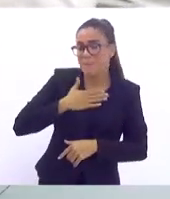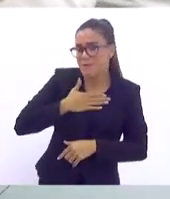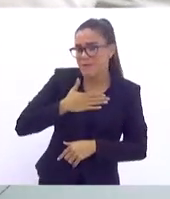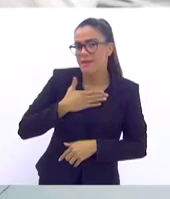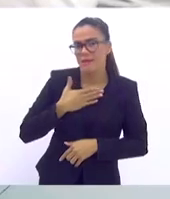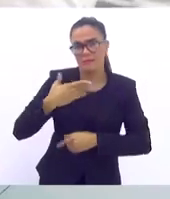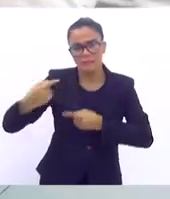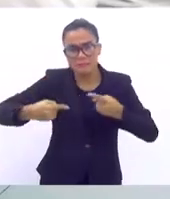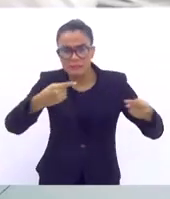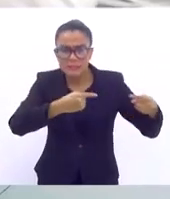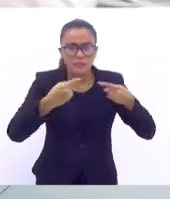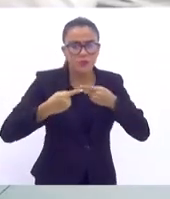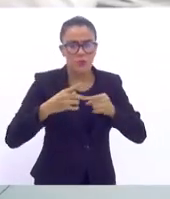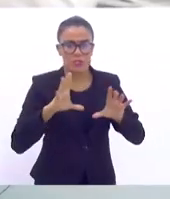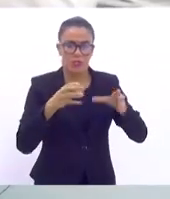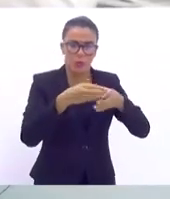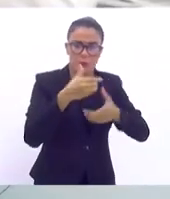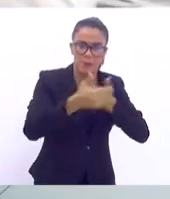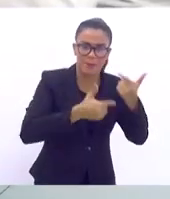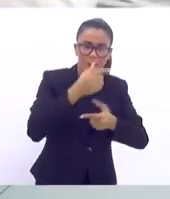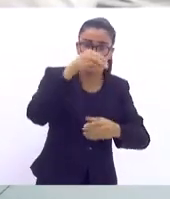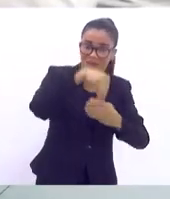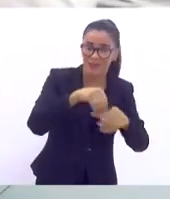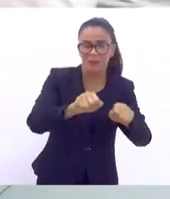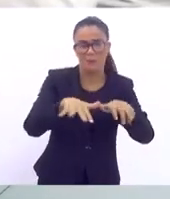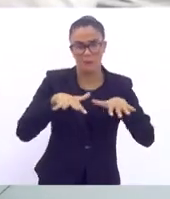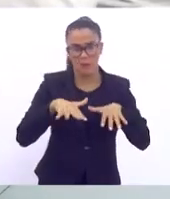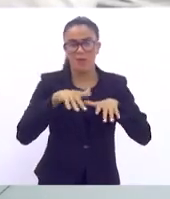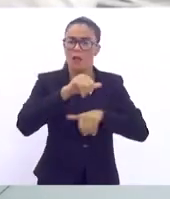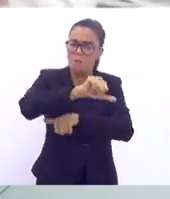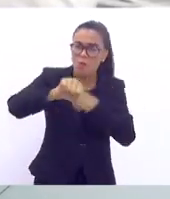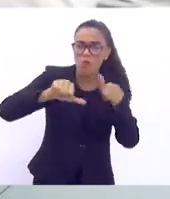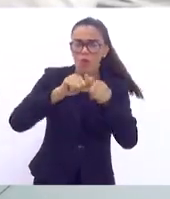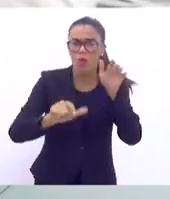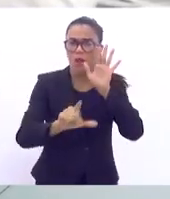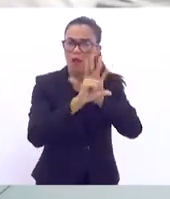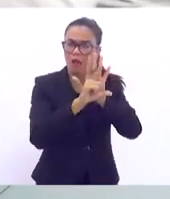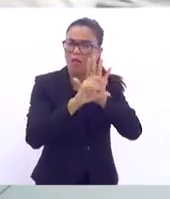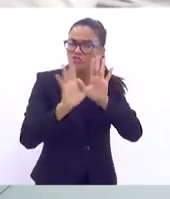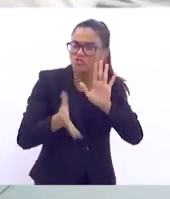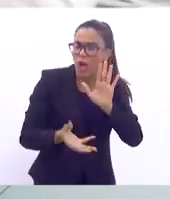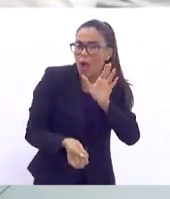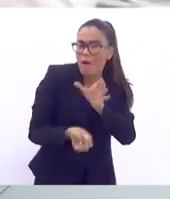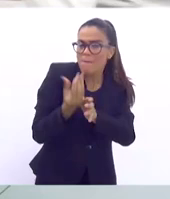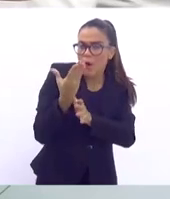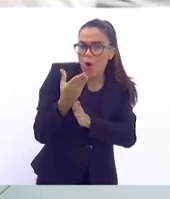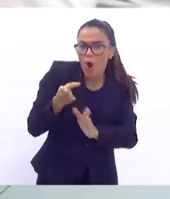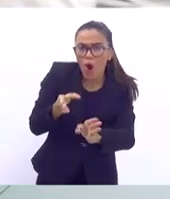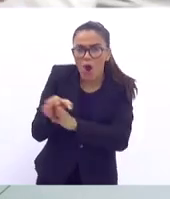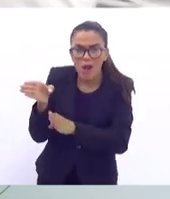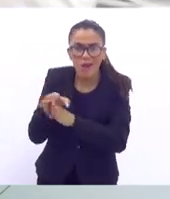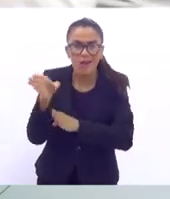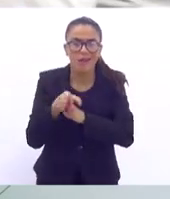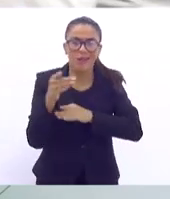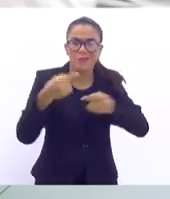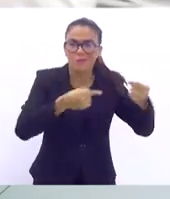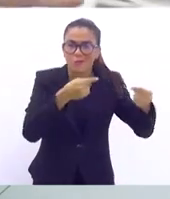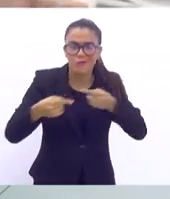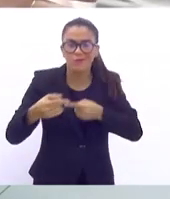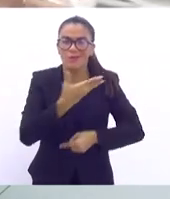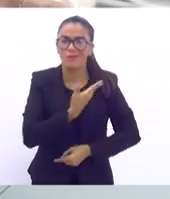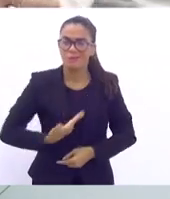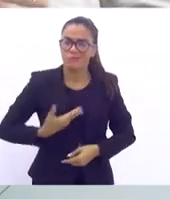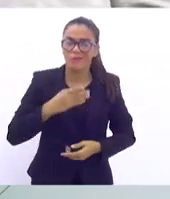discutidas na frente com outros deputados que se tornaram leis importantíssimas que hoje inclusive orientam públicas é que são